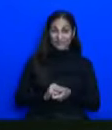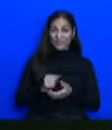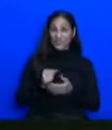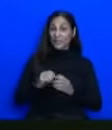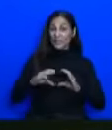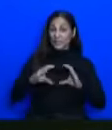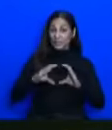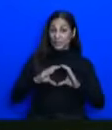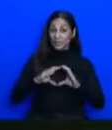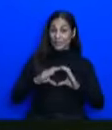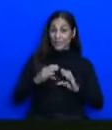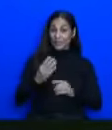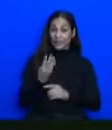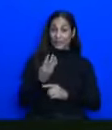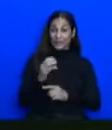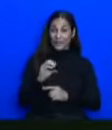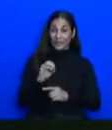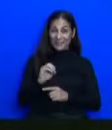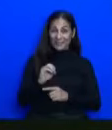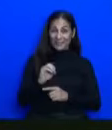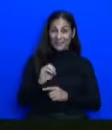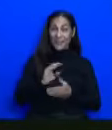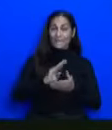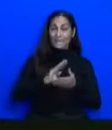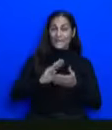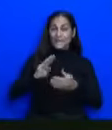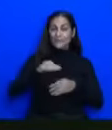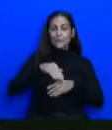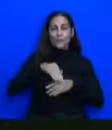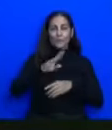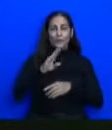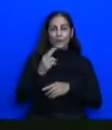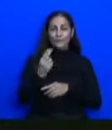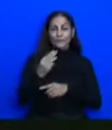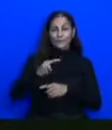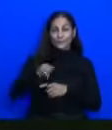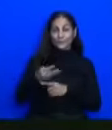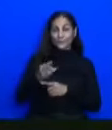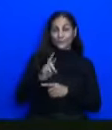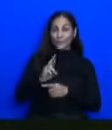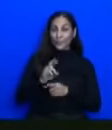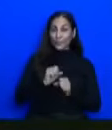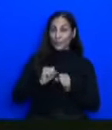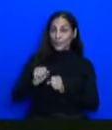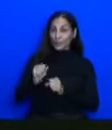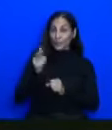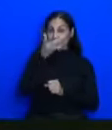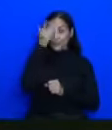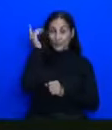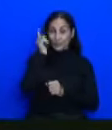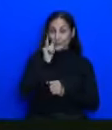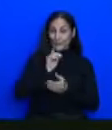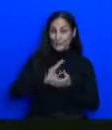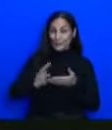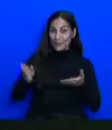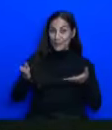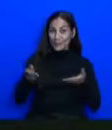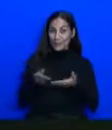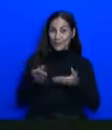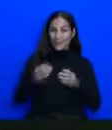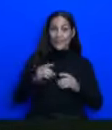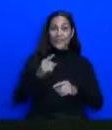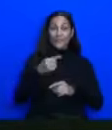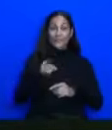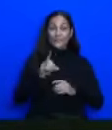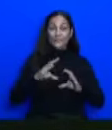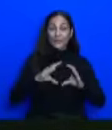Esse é o número 40. Prêmio de mais de 2 milhões. Pode sair agora.